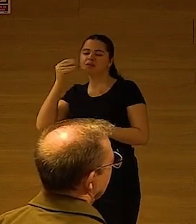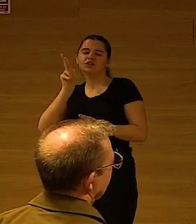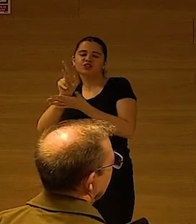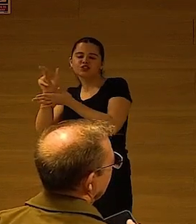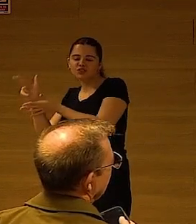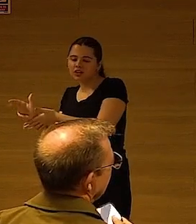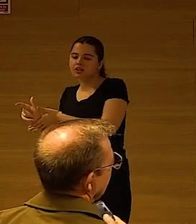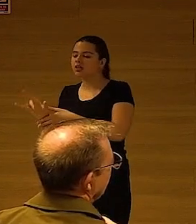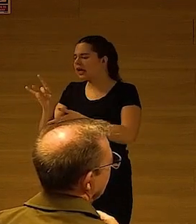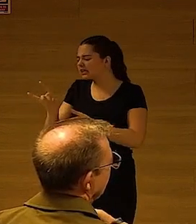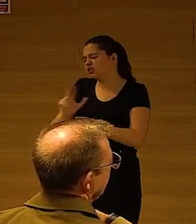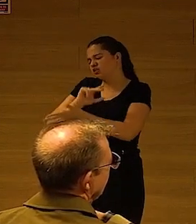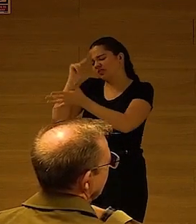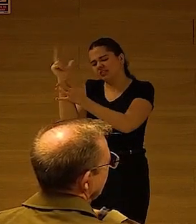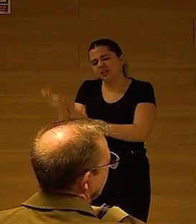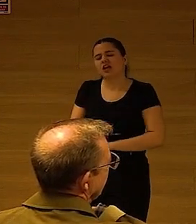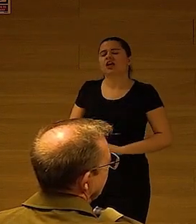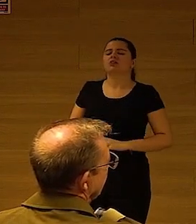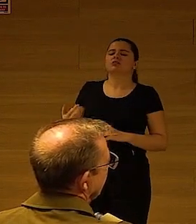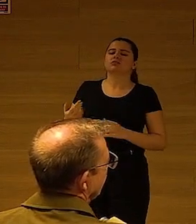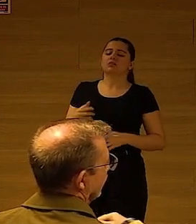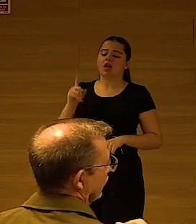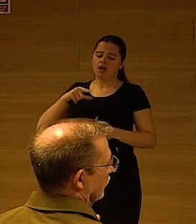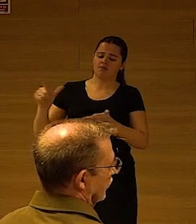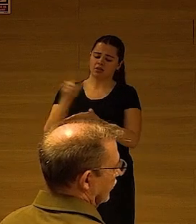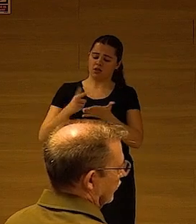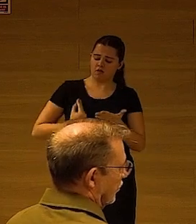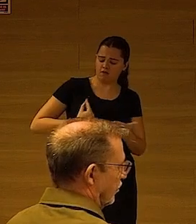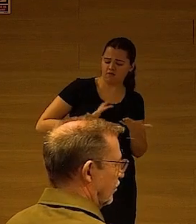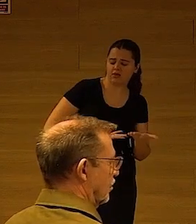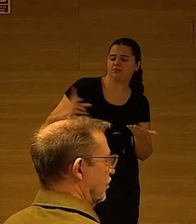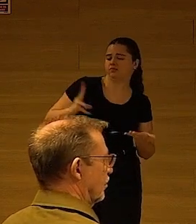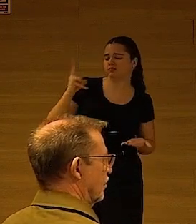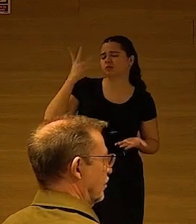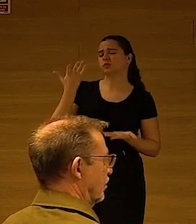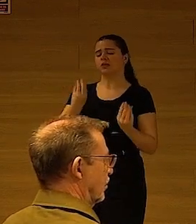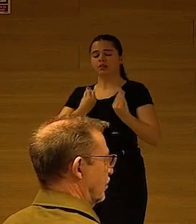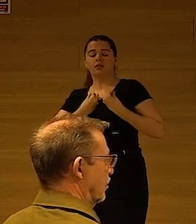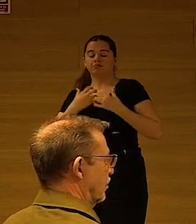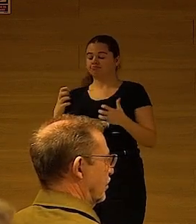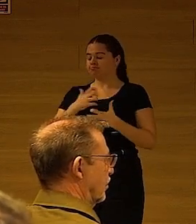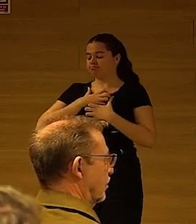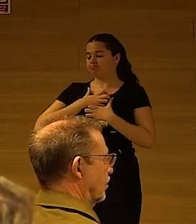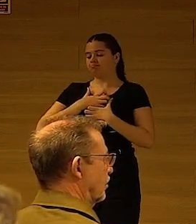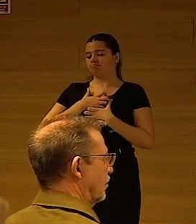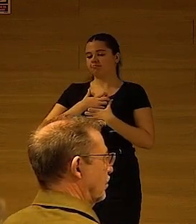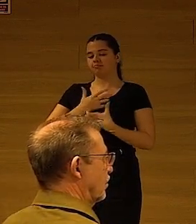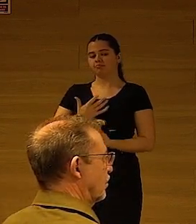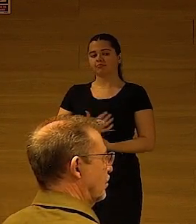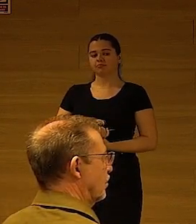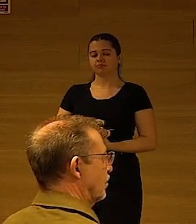diversidade, viva as origens, viva as possibilidades, viva a literatura que nos invade, a que nos